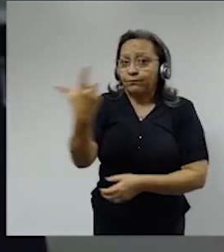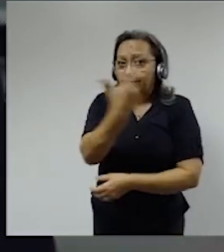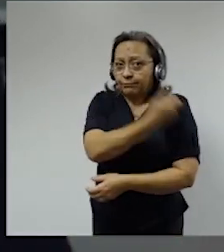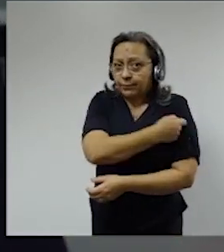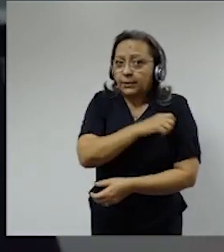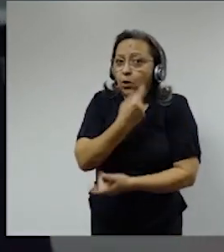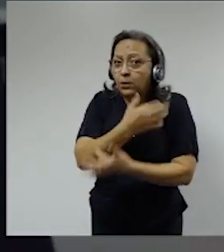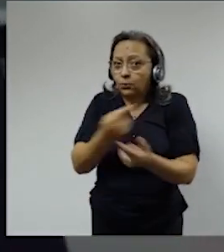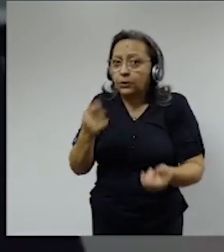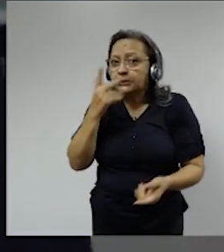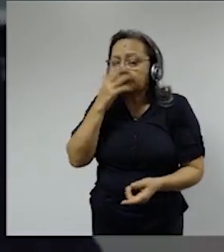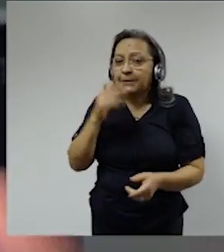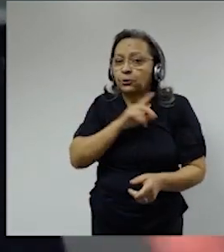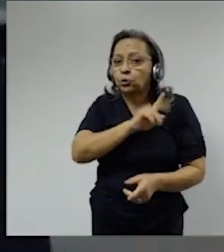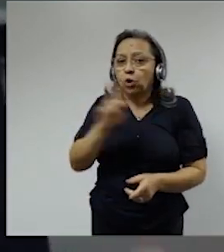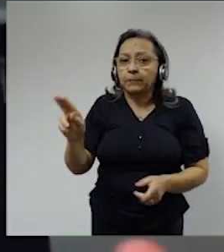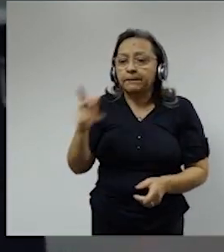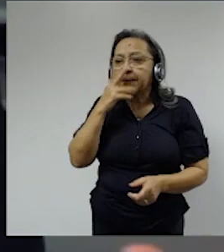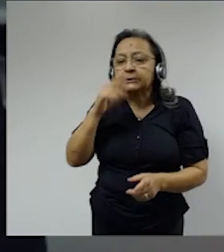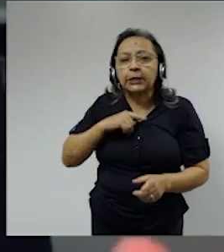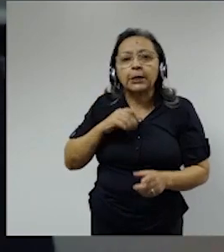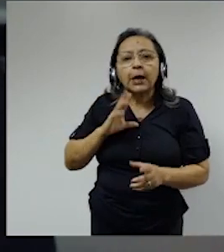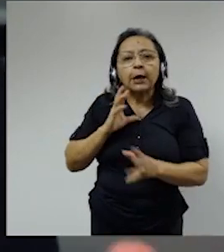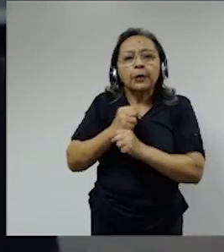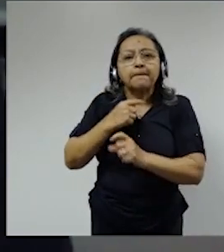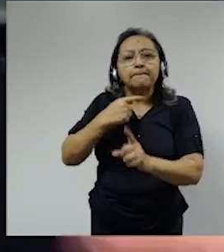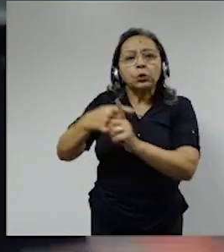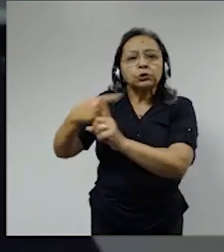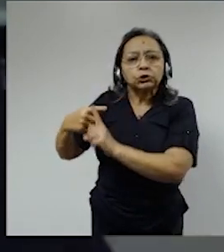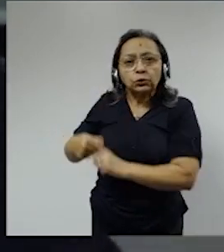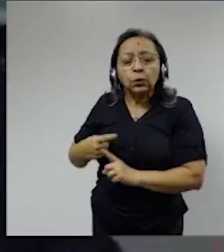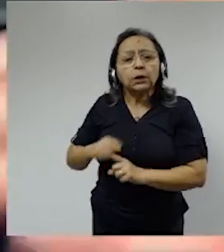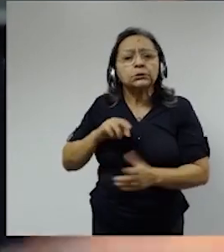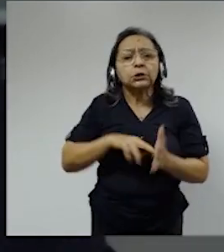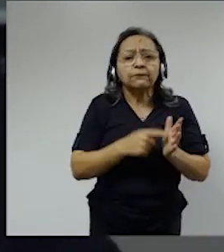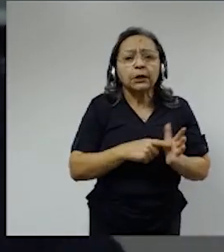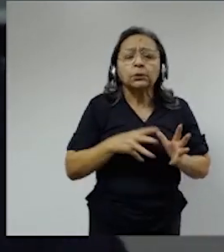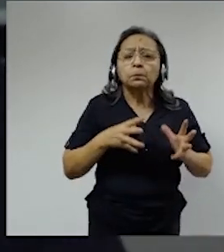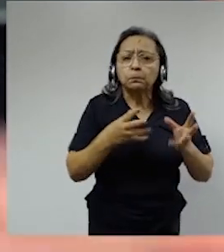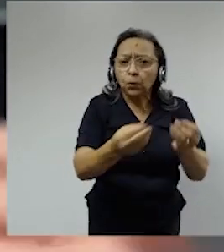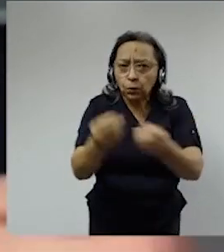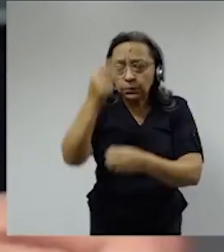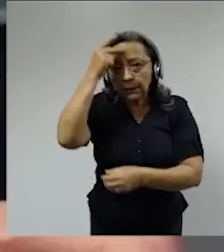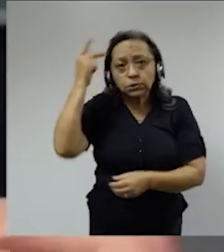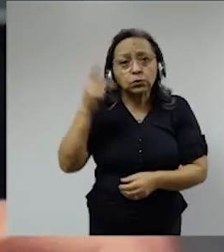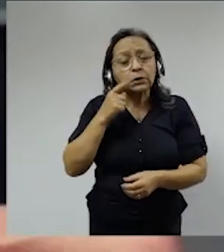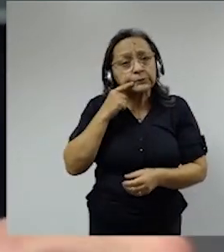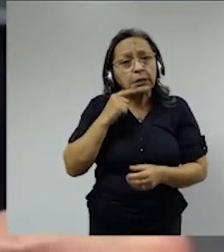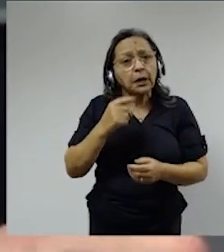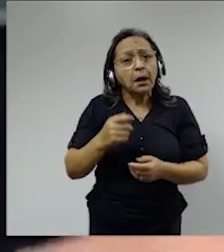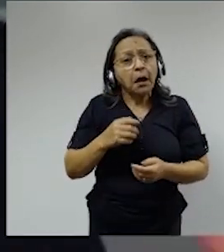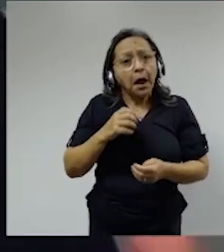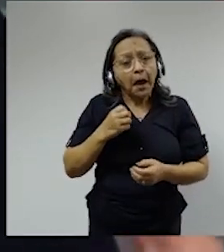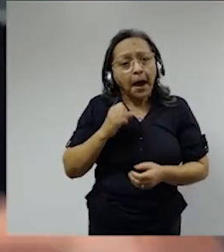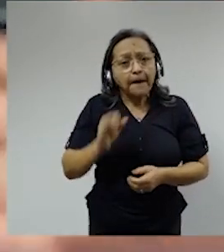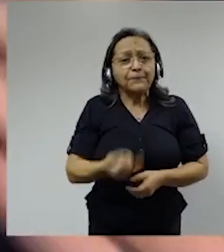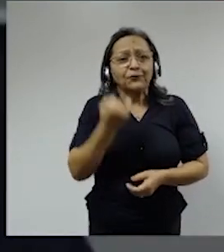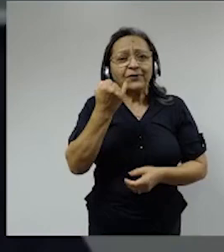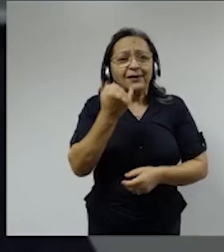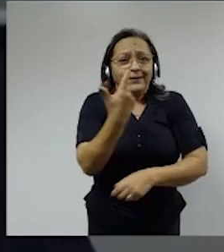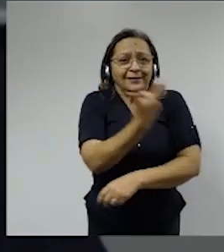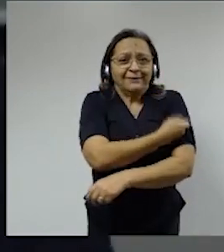O que é isso? Todo mundo se beneficia com a imunização, mesmo aqueles que não tomaram a vacina, porque com mais